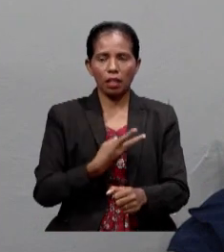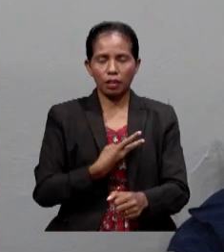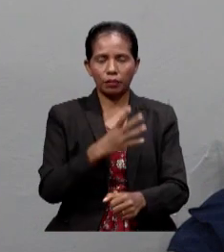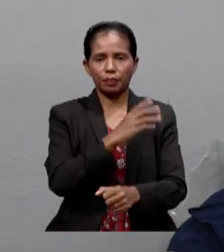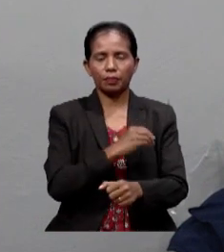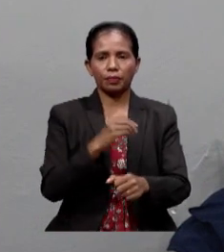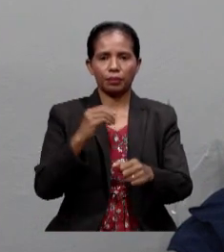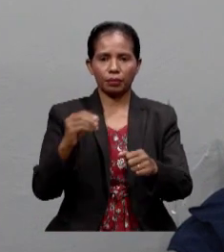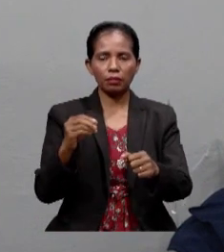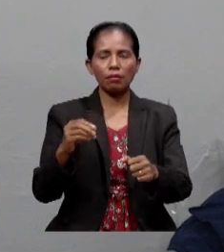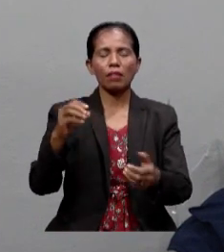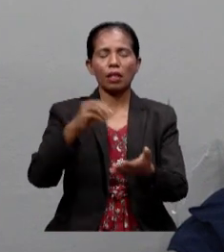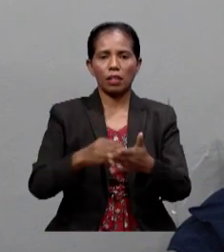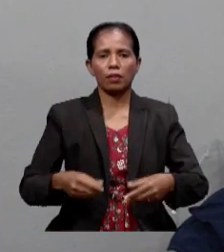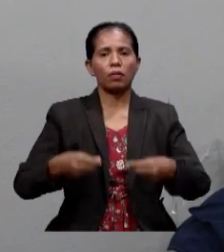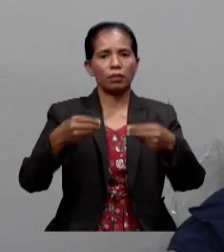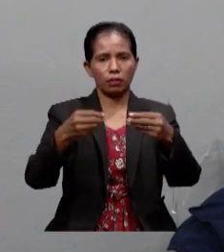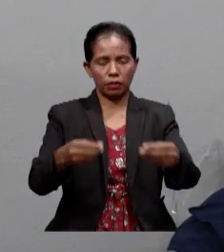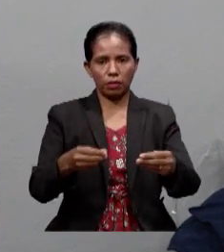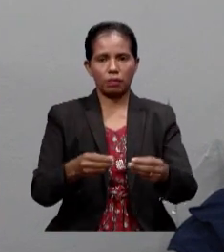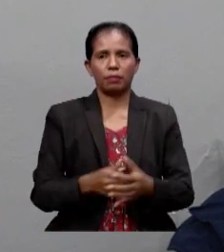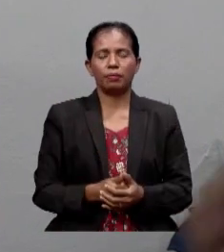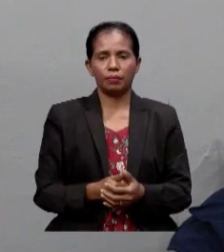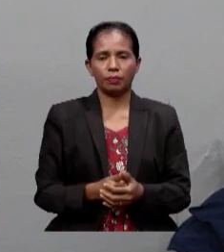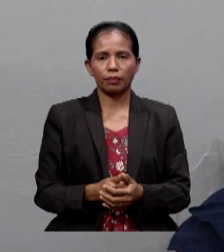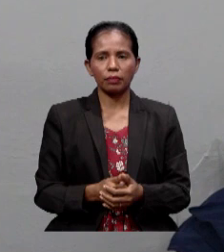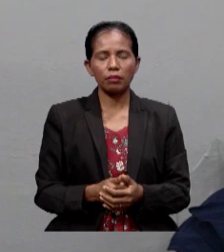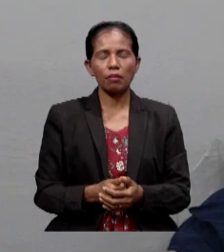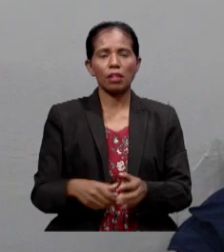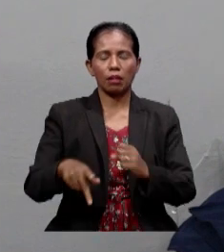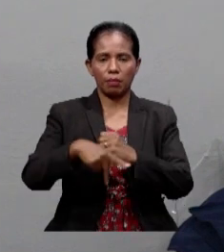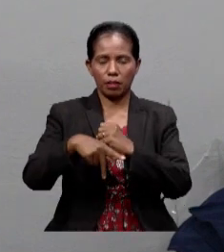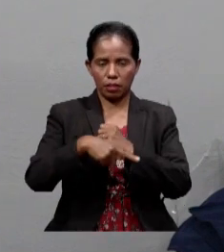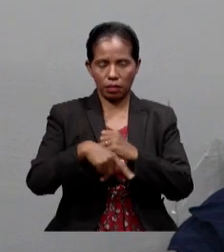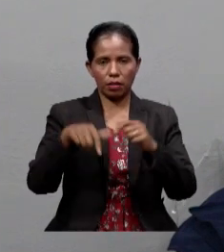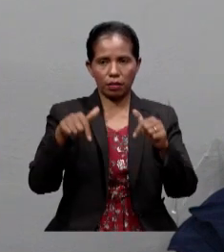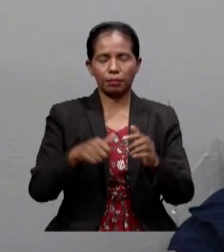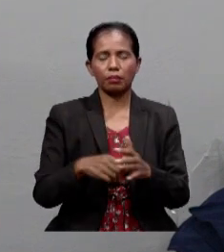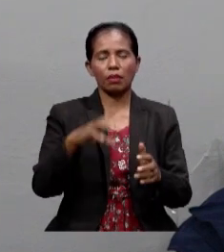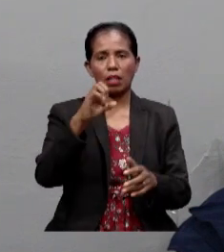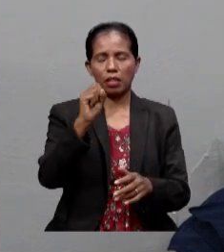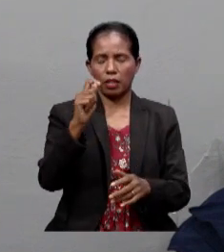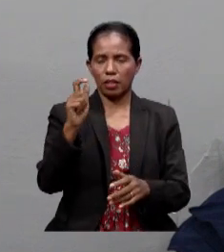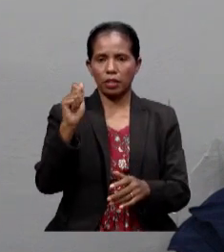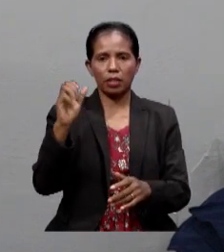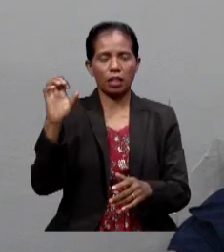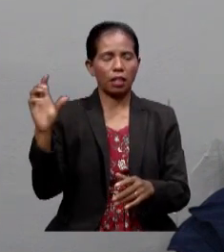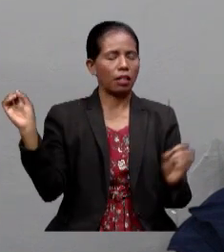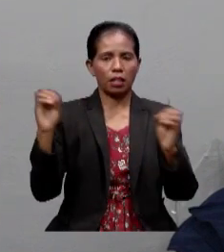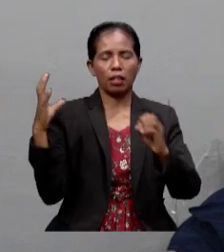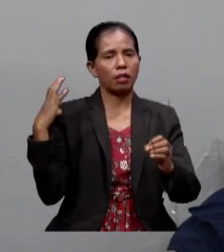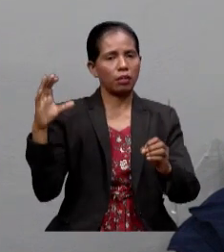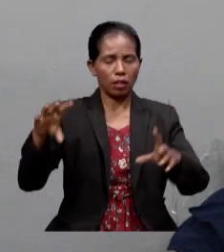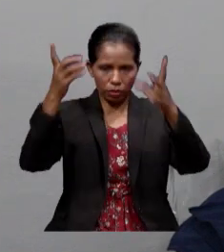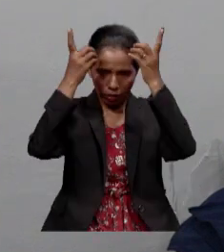competente Sira, que foi legitimidade da existência do partido Itanerasi. Portanto, está lá a competência Ruma, a